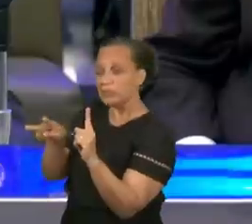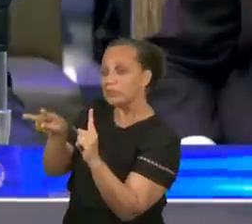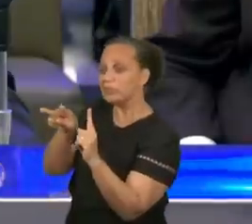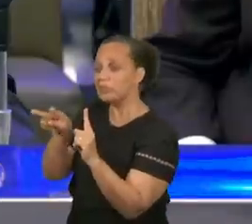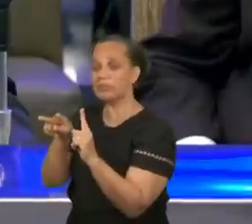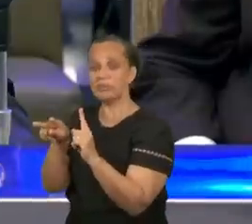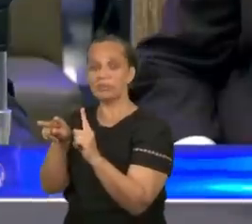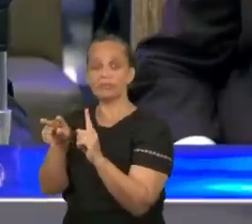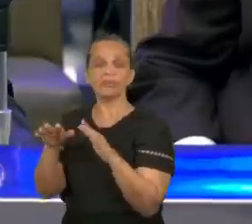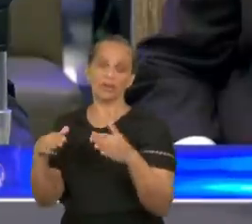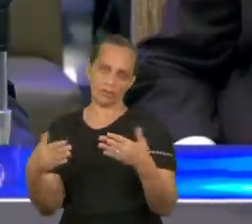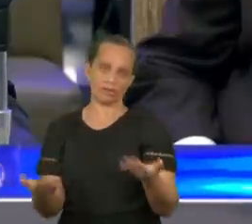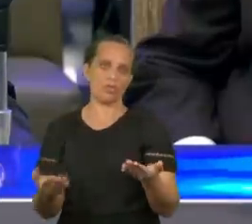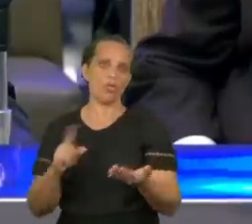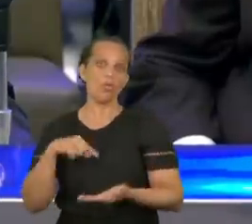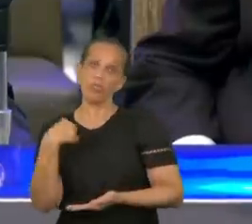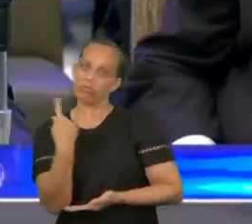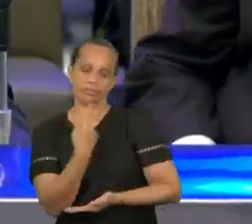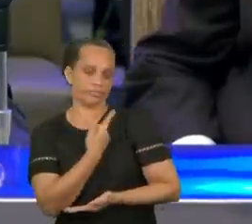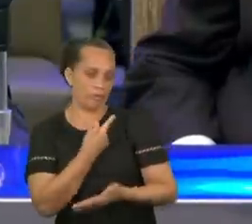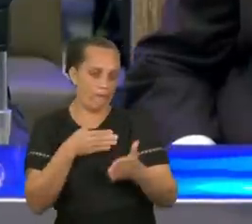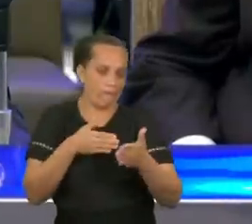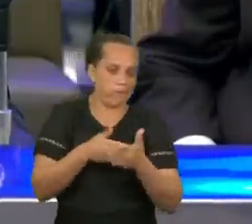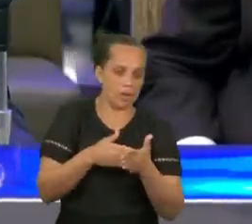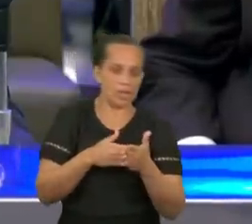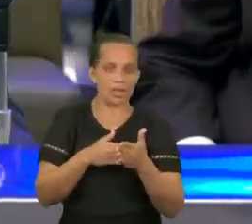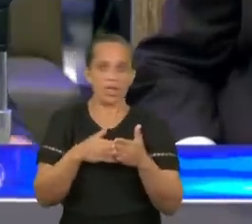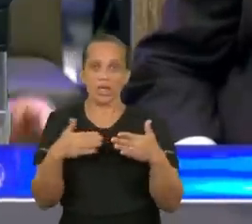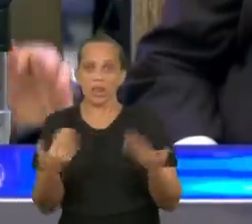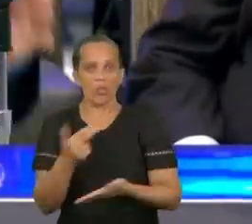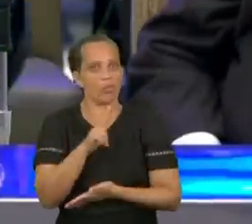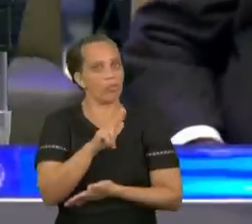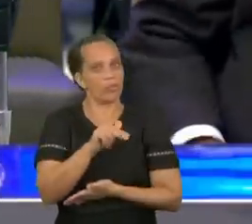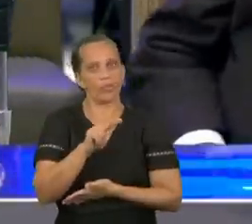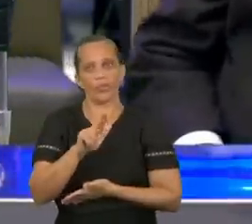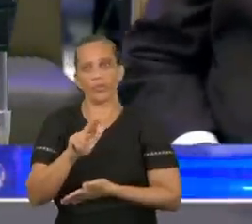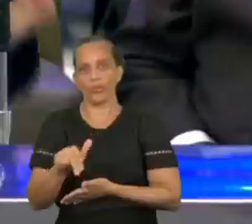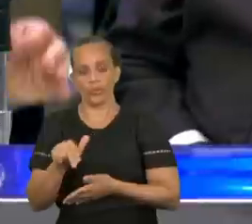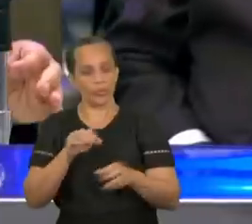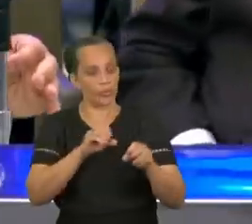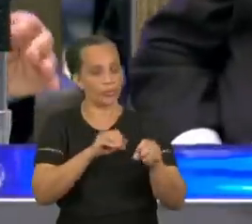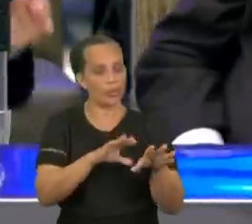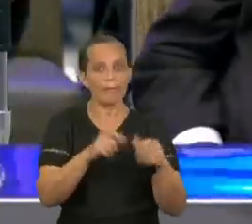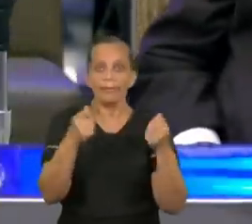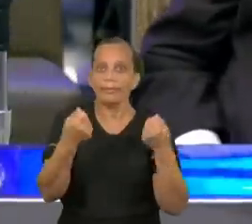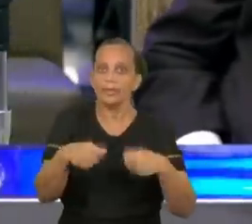quando não estabelecemos limite aos nossos filhos nunca ensinamos a ser seletivos